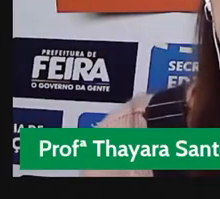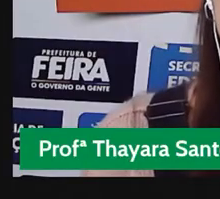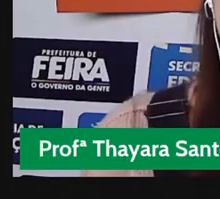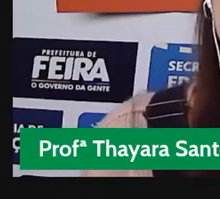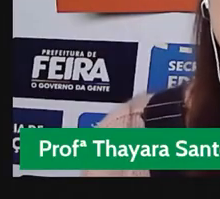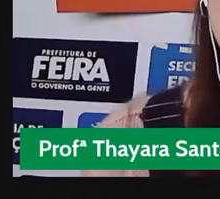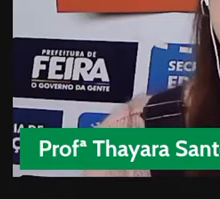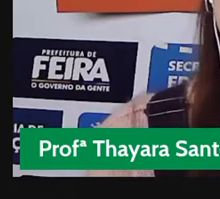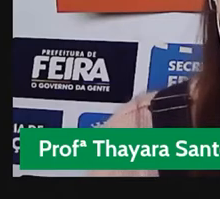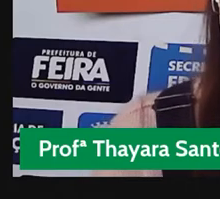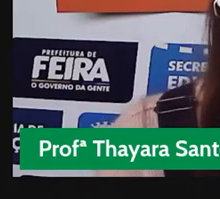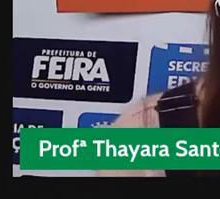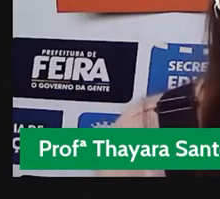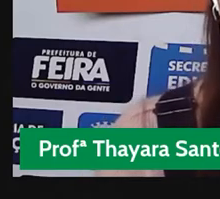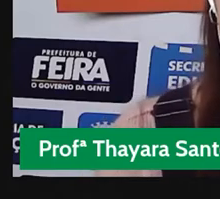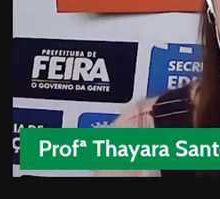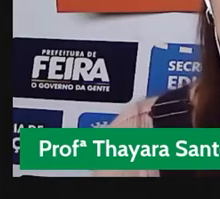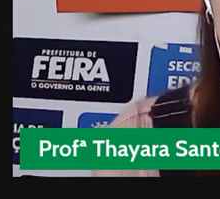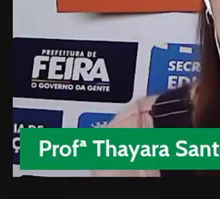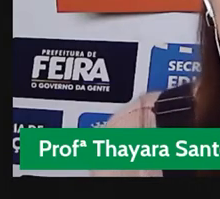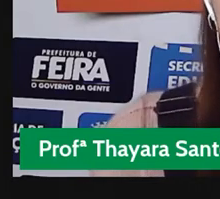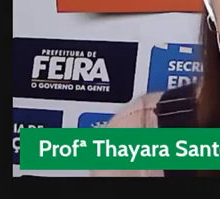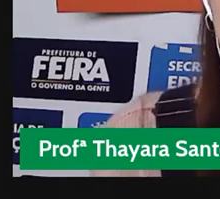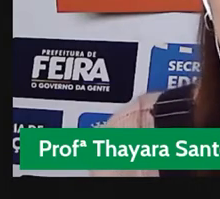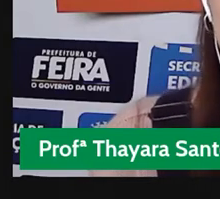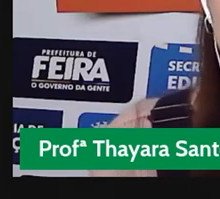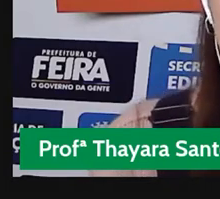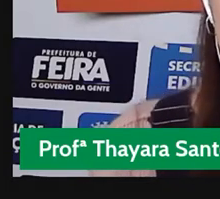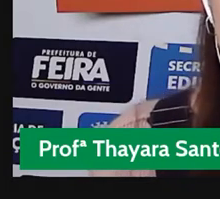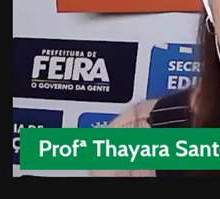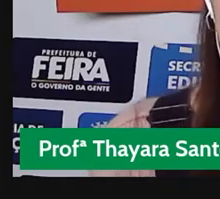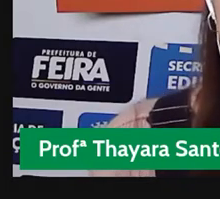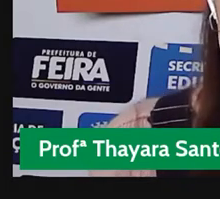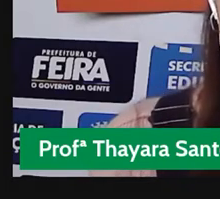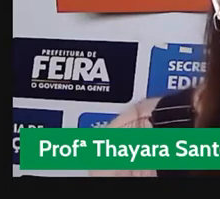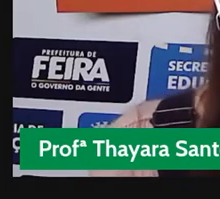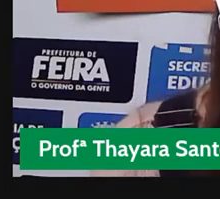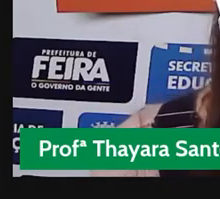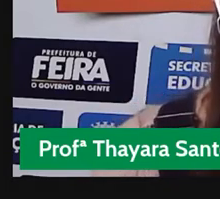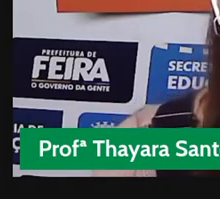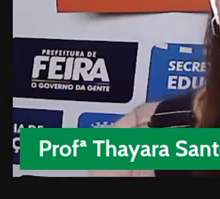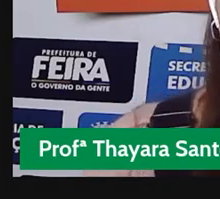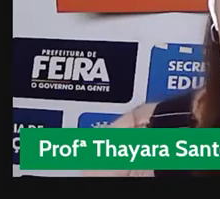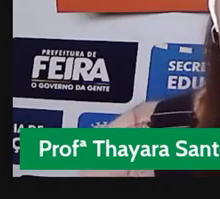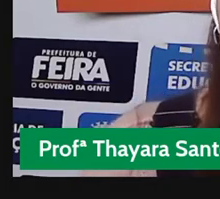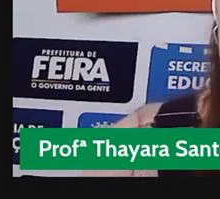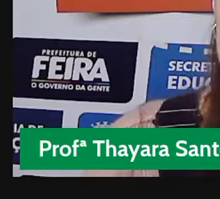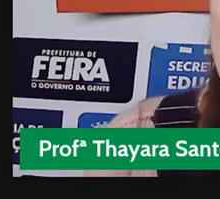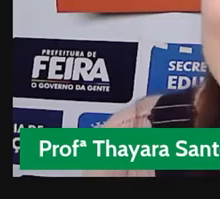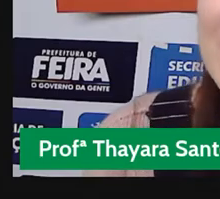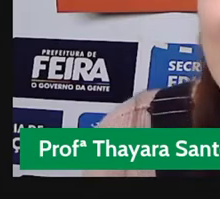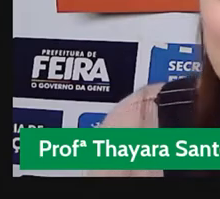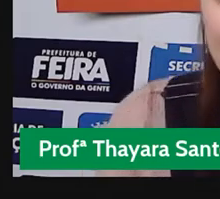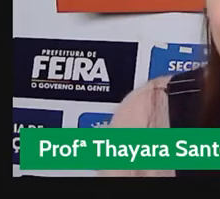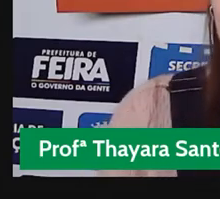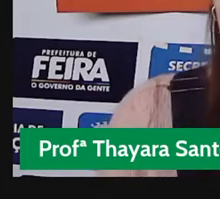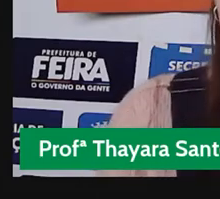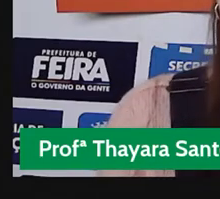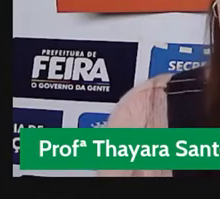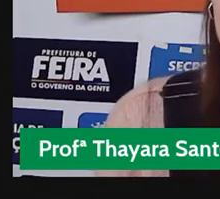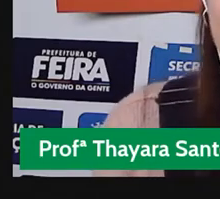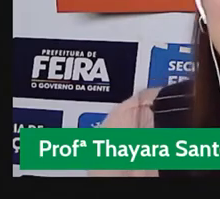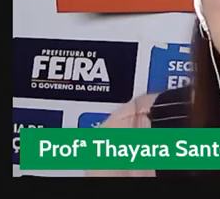o Olá pessoal olha eu de novo aqui com vocês é só professora tá era Santos de ciências hoje a gente tem aqui a presença do nosso